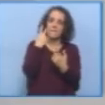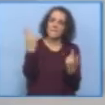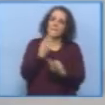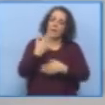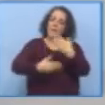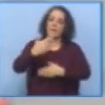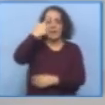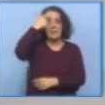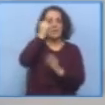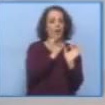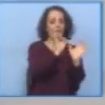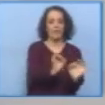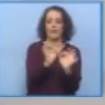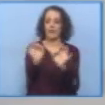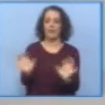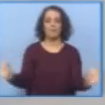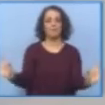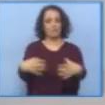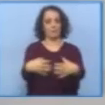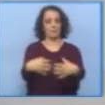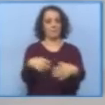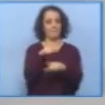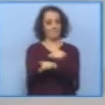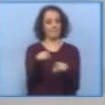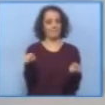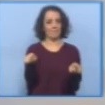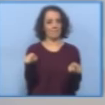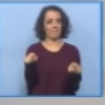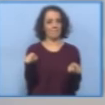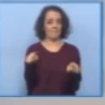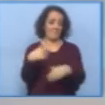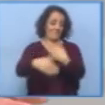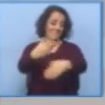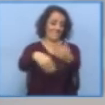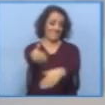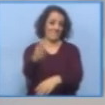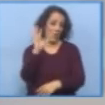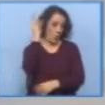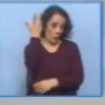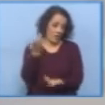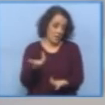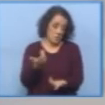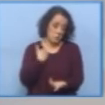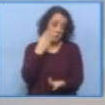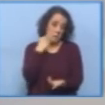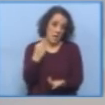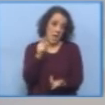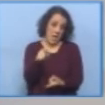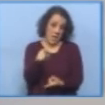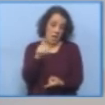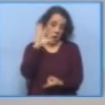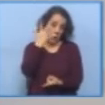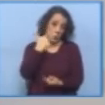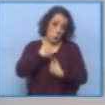benefício do bem comum. E, portanto, penso que é aquilo que vai acontecendo, acontece comigo. Julgo eu que acontece